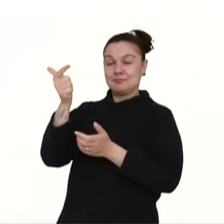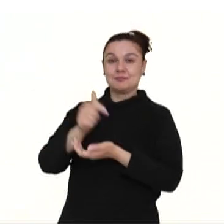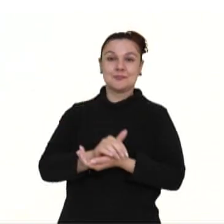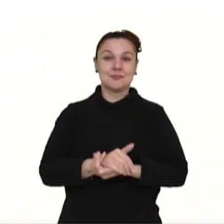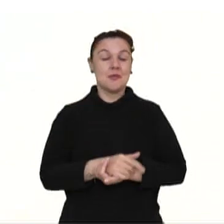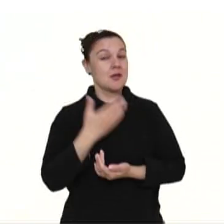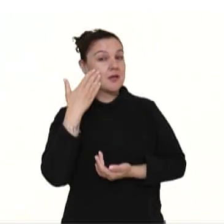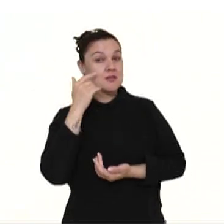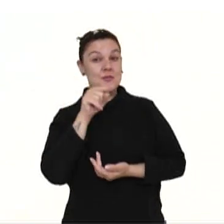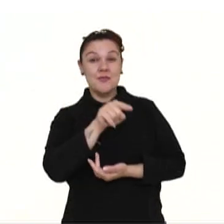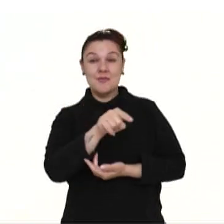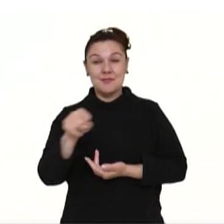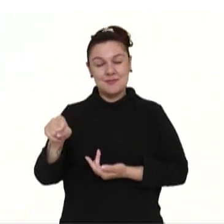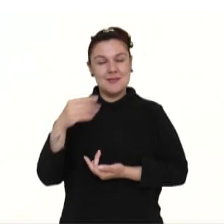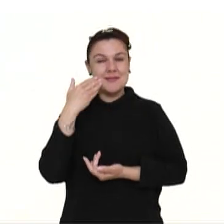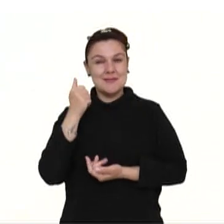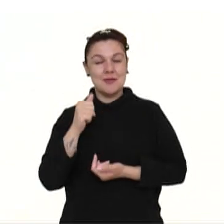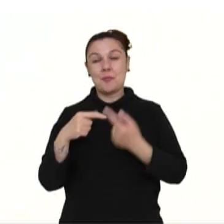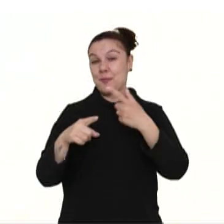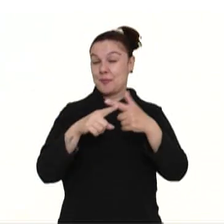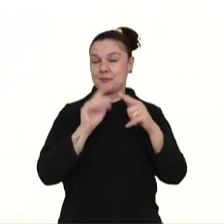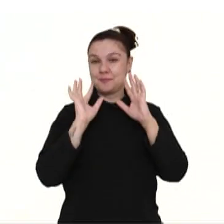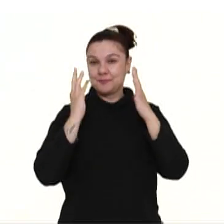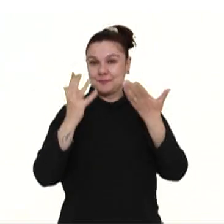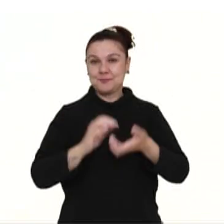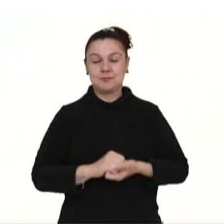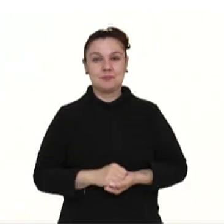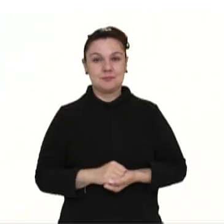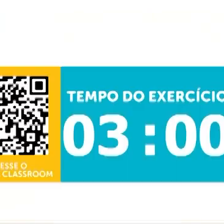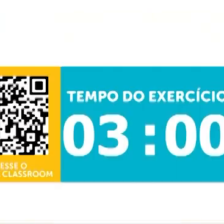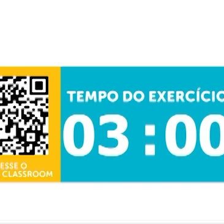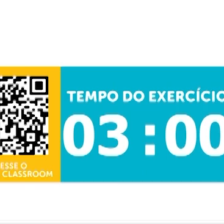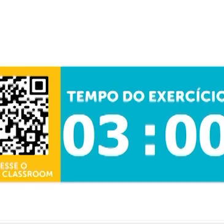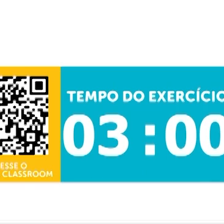ensolarado. Quero saber se vocês sabem o porquê isso acontece.